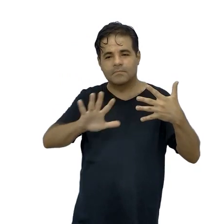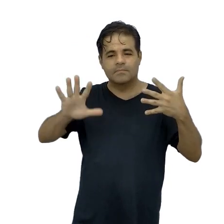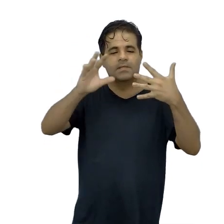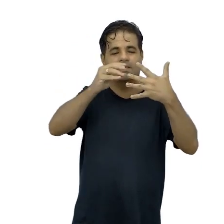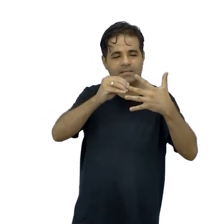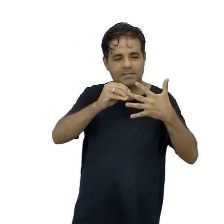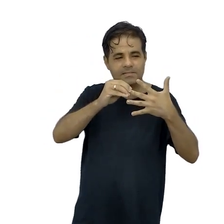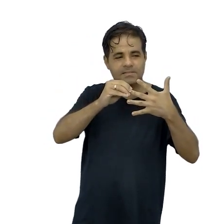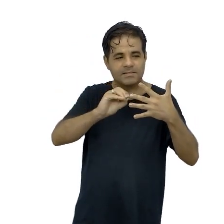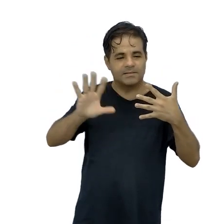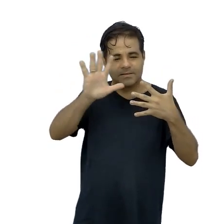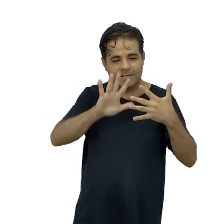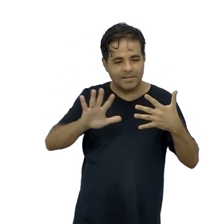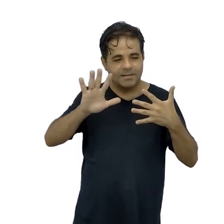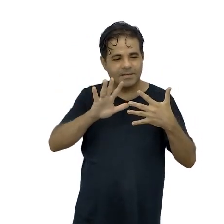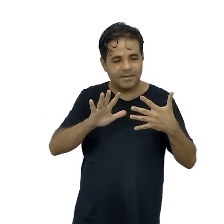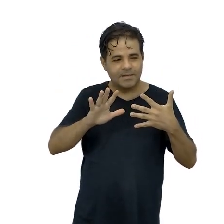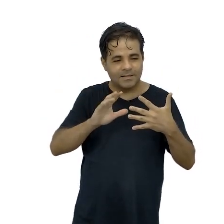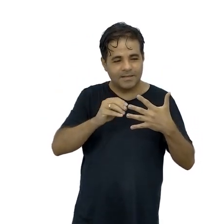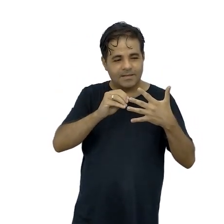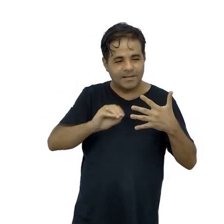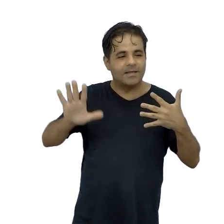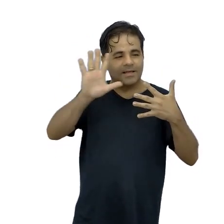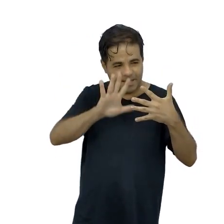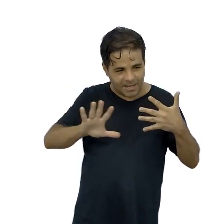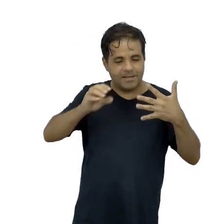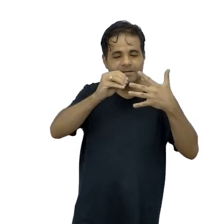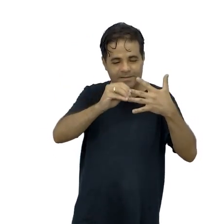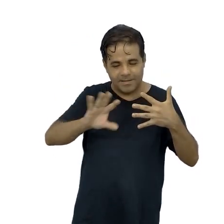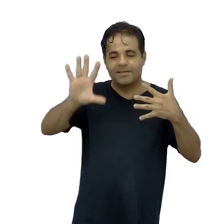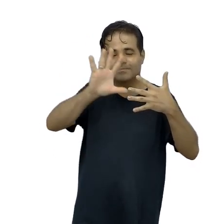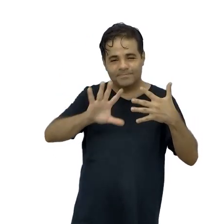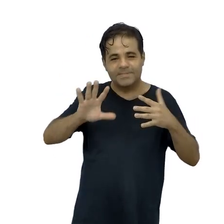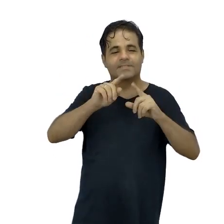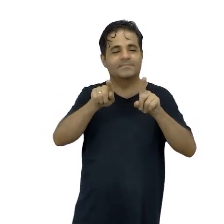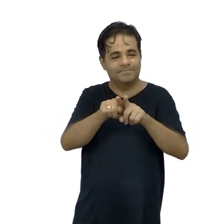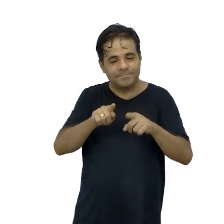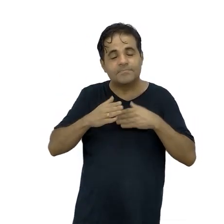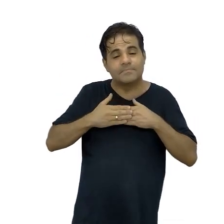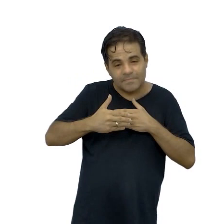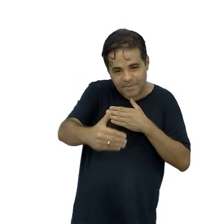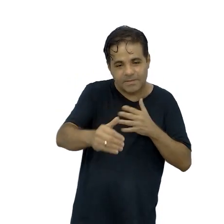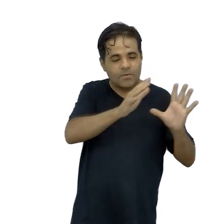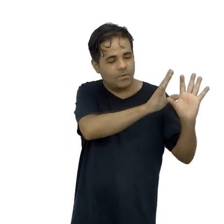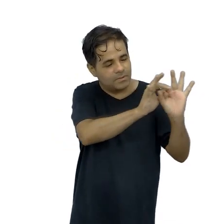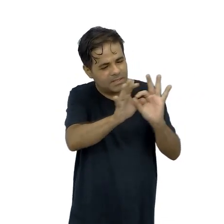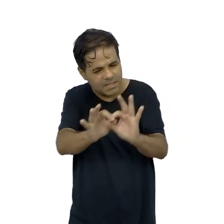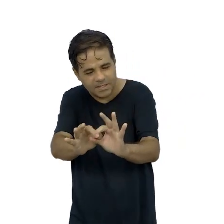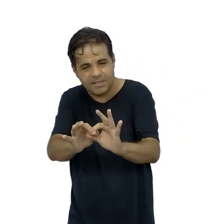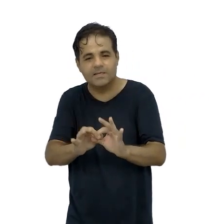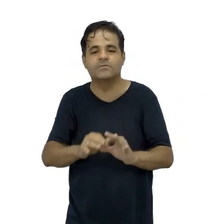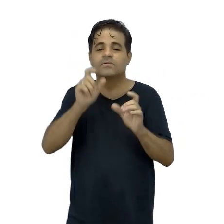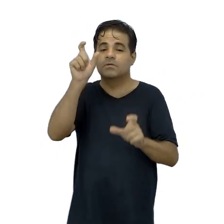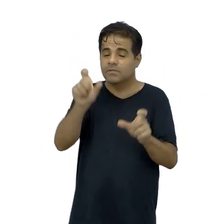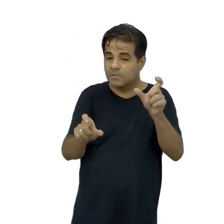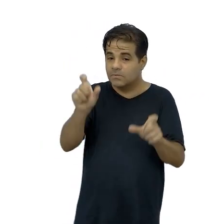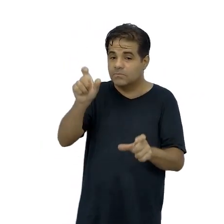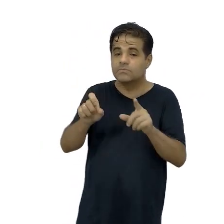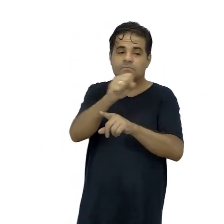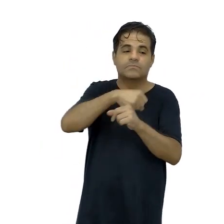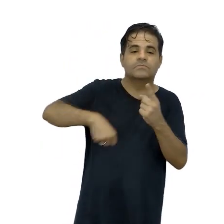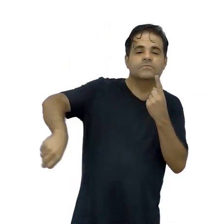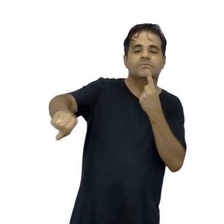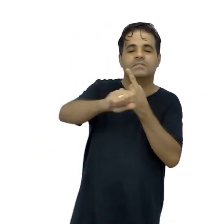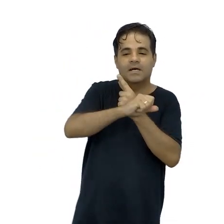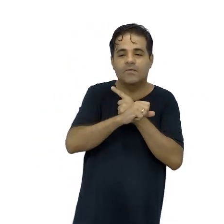essas práticas de linguagem, elas permitem observar que ocorrem a partir de um contexto entre os sujeitos